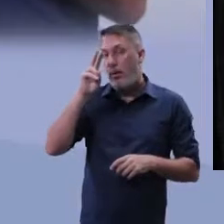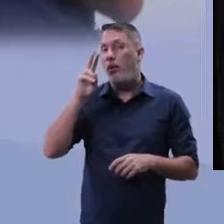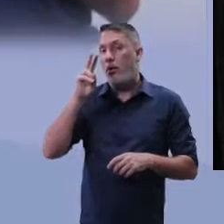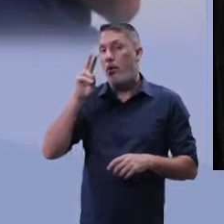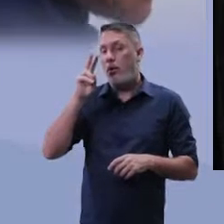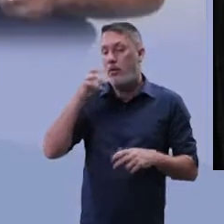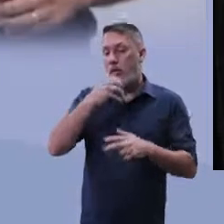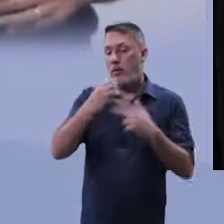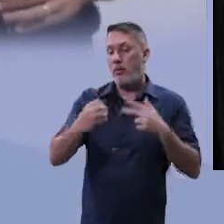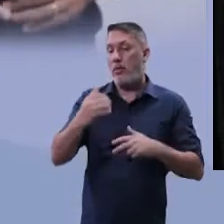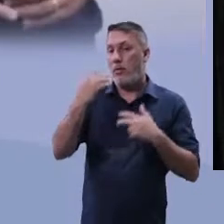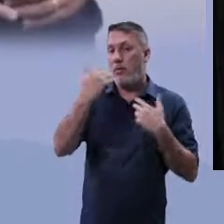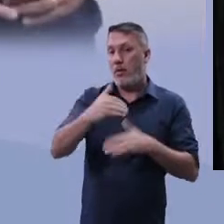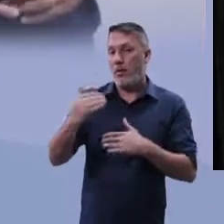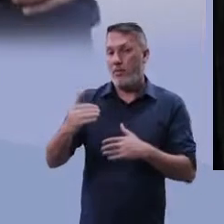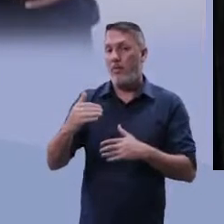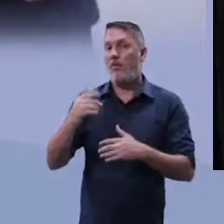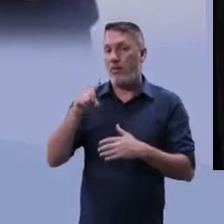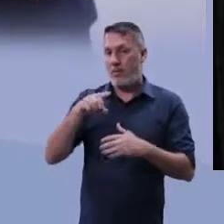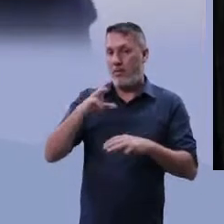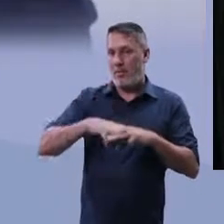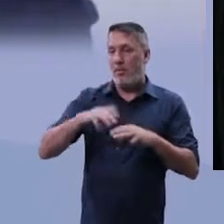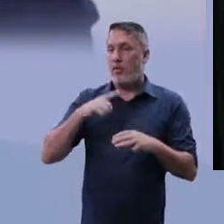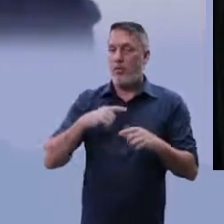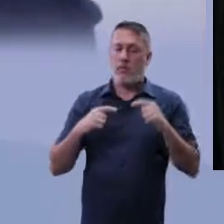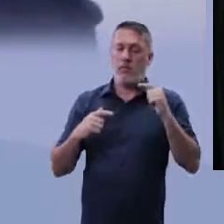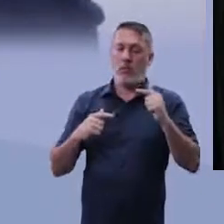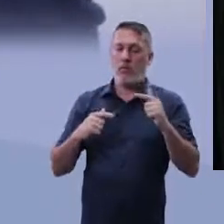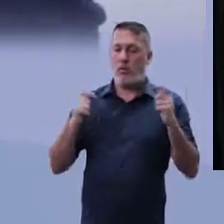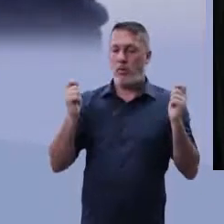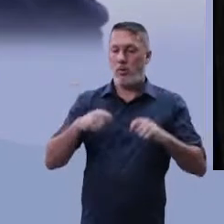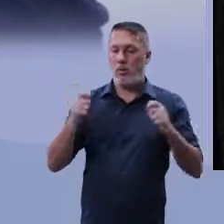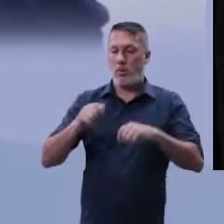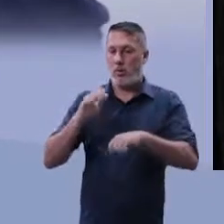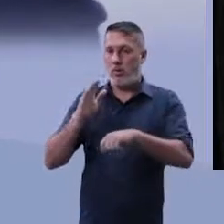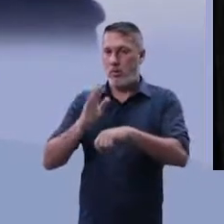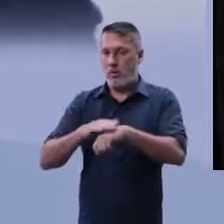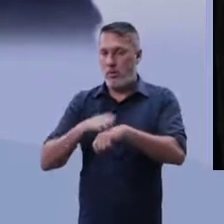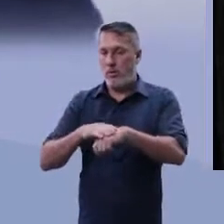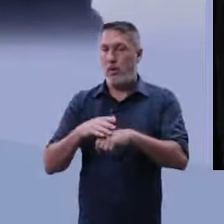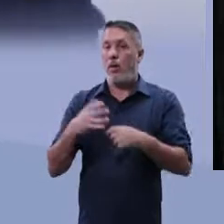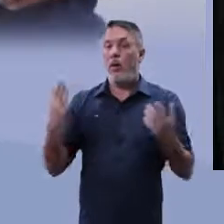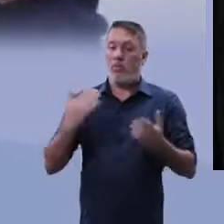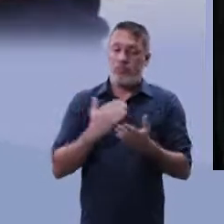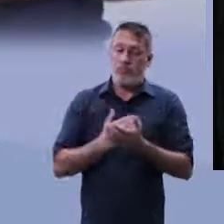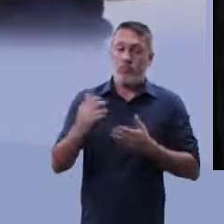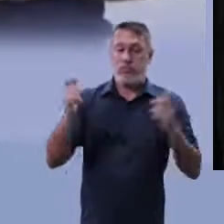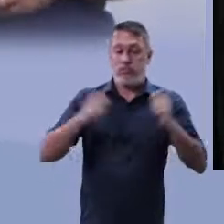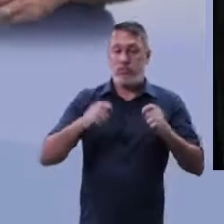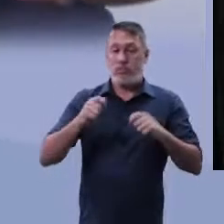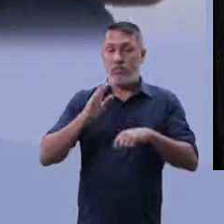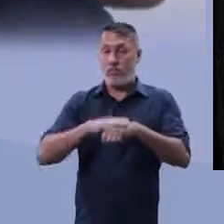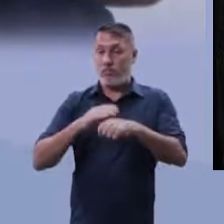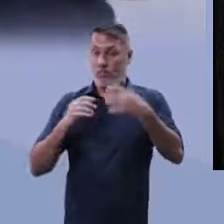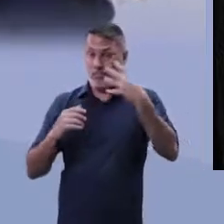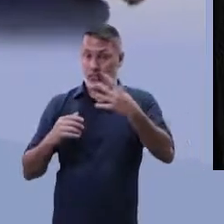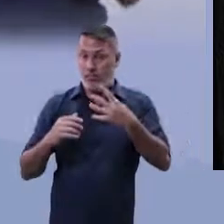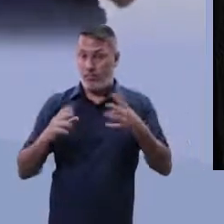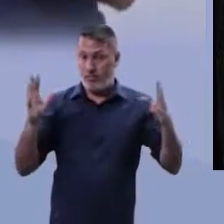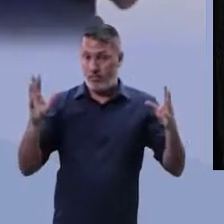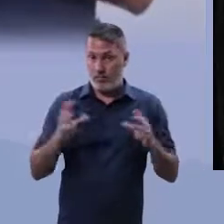Lembrando que a prova de matemática do Enem está dividida em 7 competências matemáticas e a nossa aula aí começa na competência